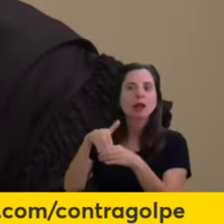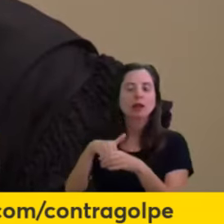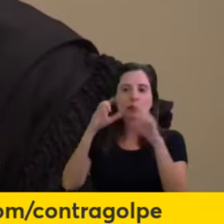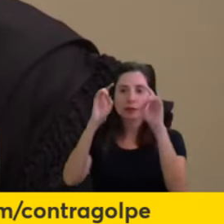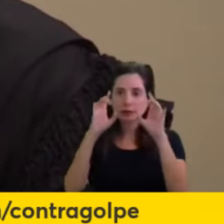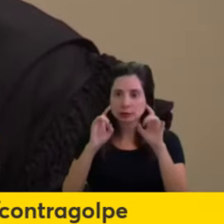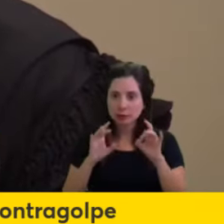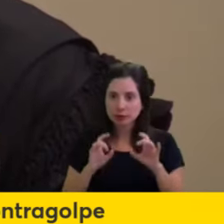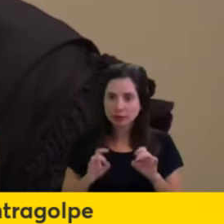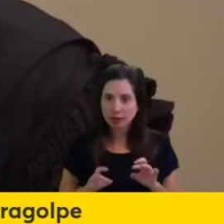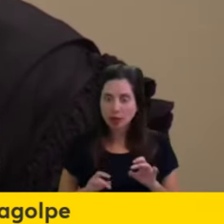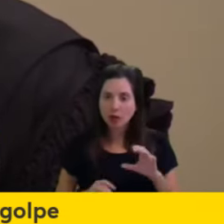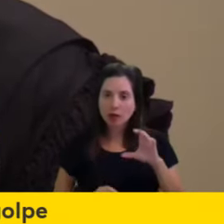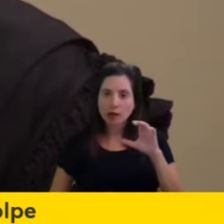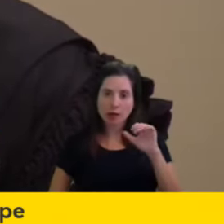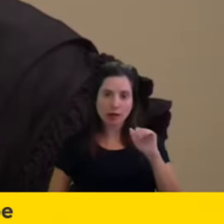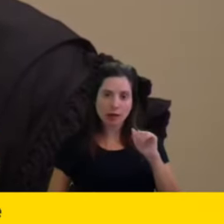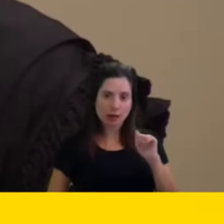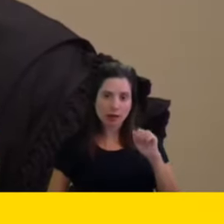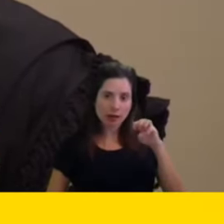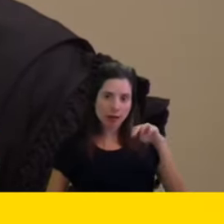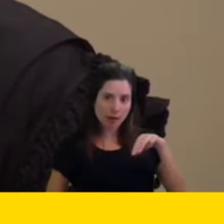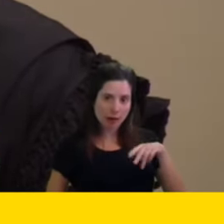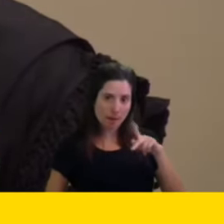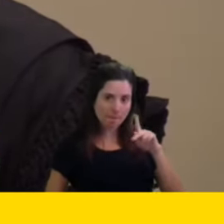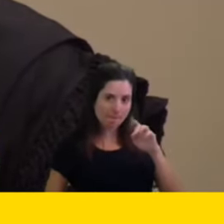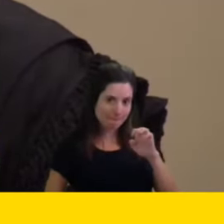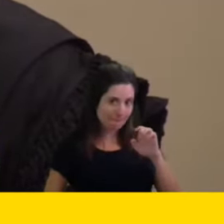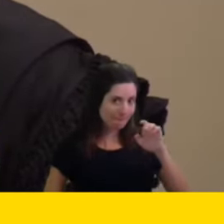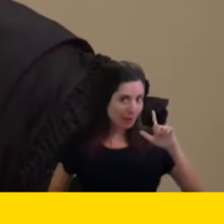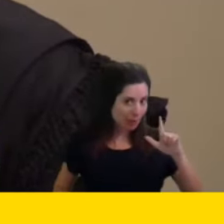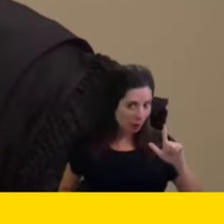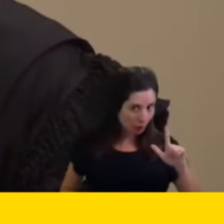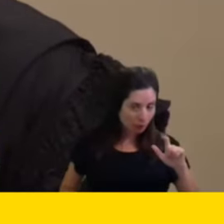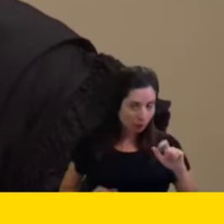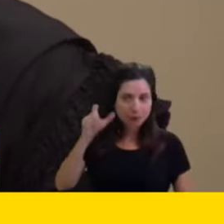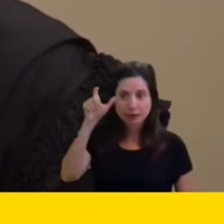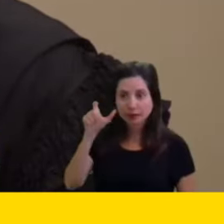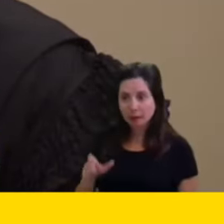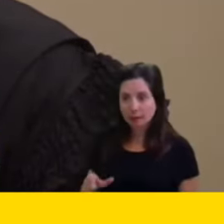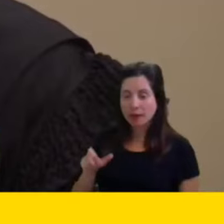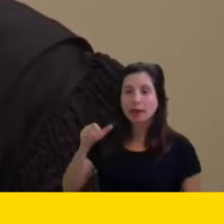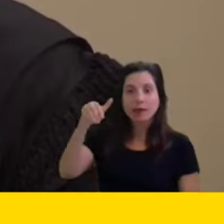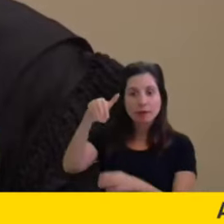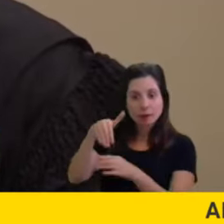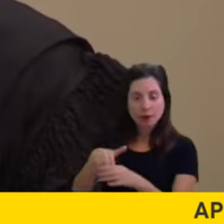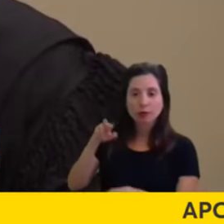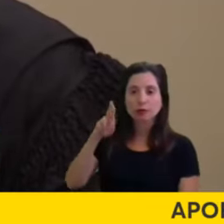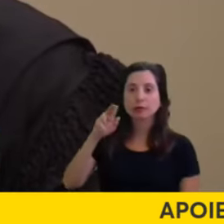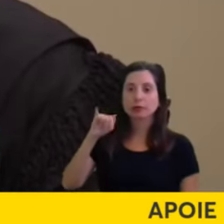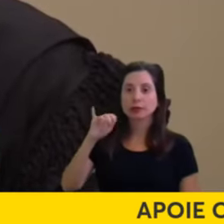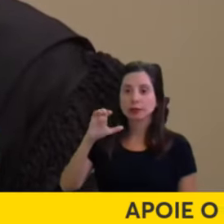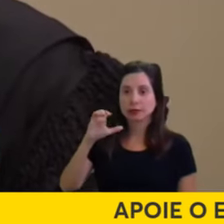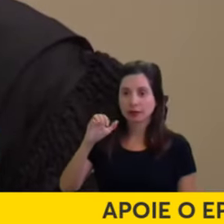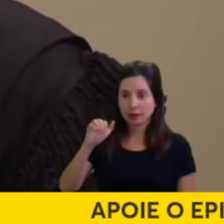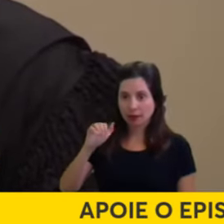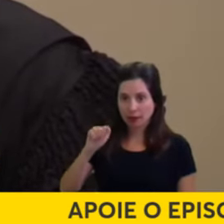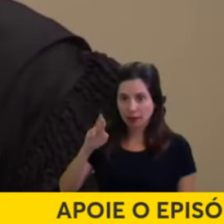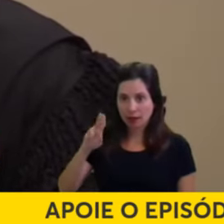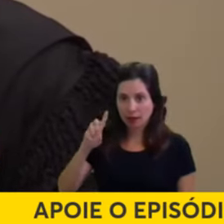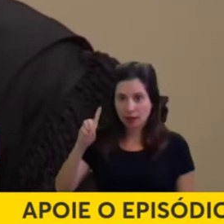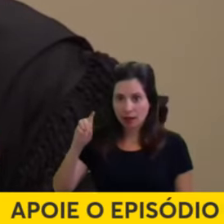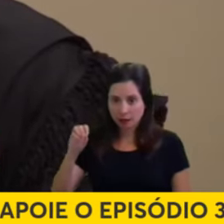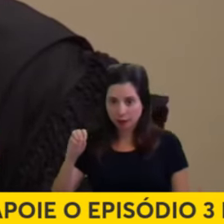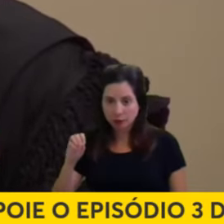Mauro campel valendo a a pena destacar ainda o voto do Ministro Ricardo Lewandowski na mesma corte eleitoral no recurso especial